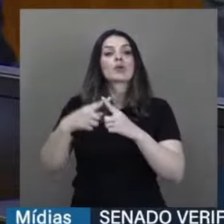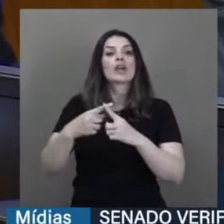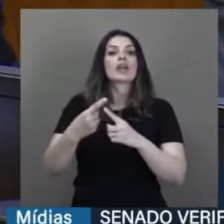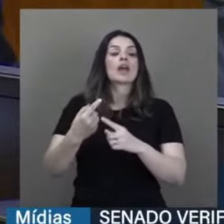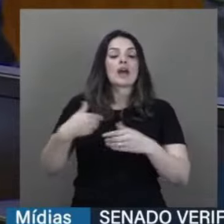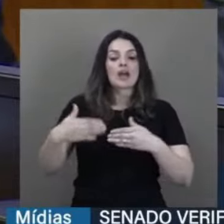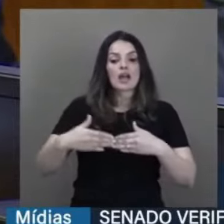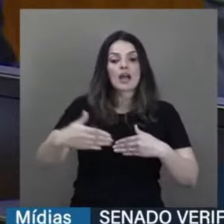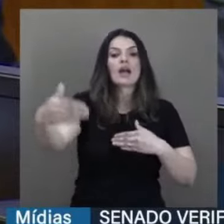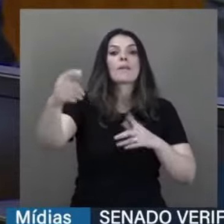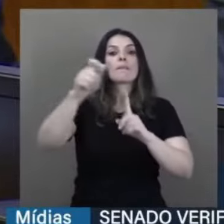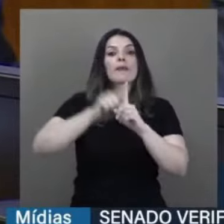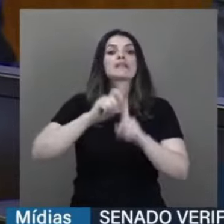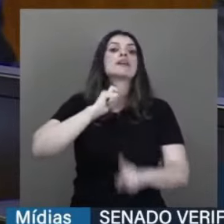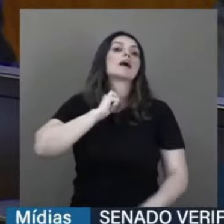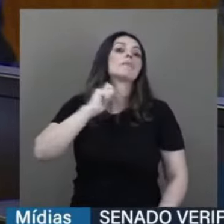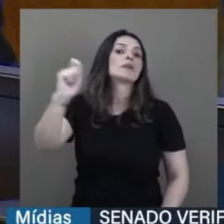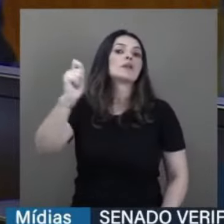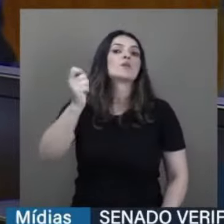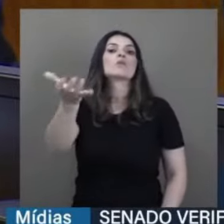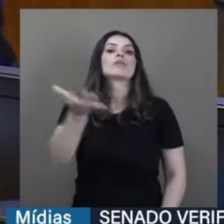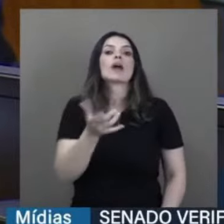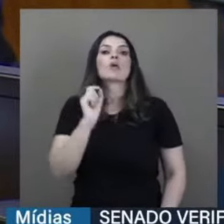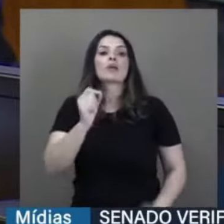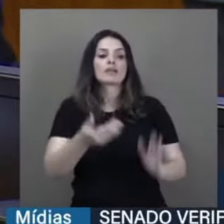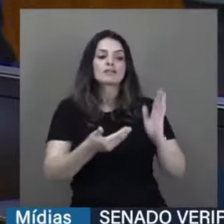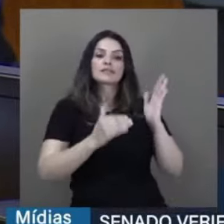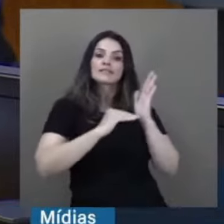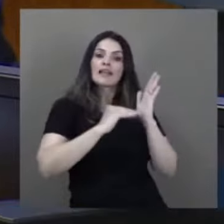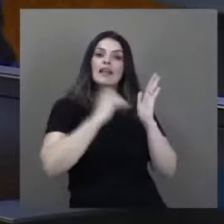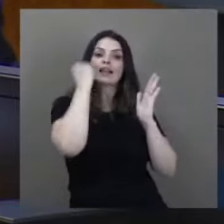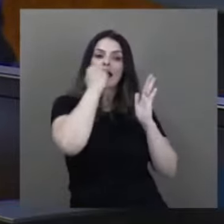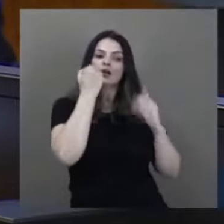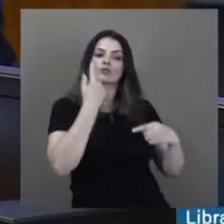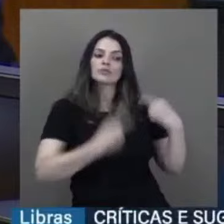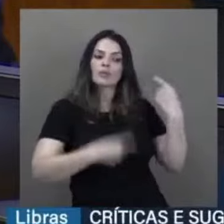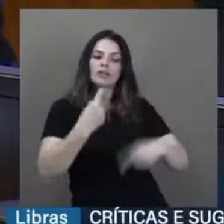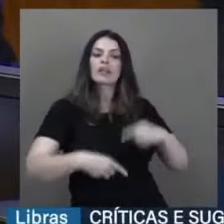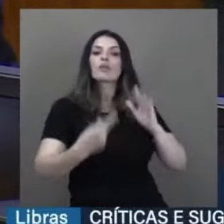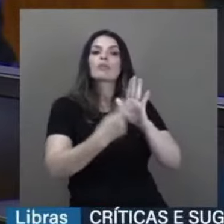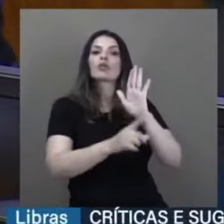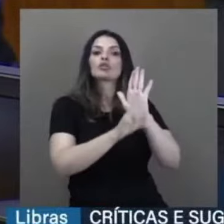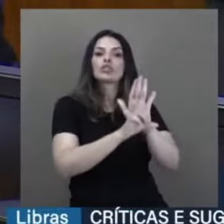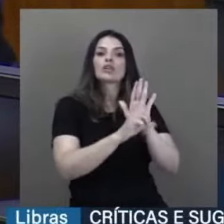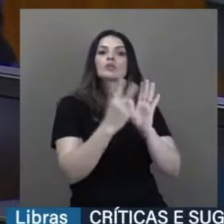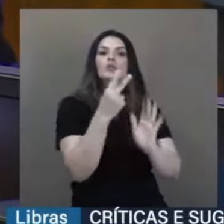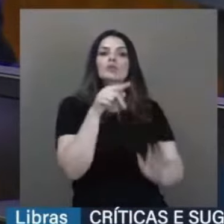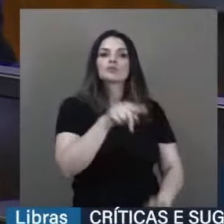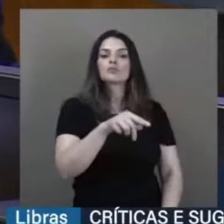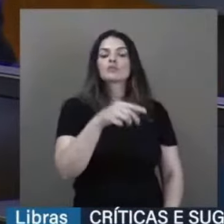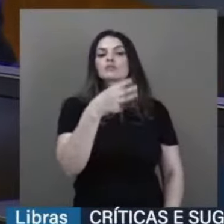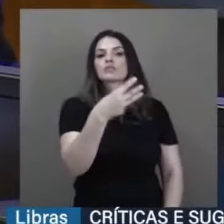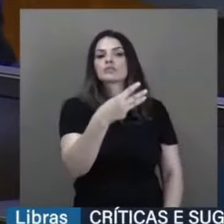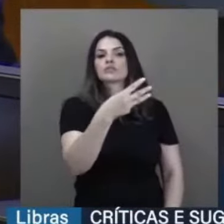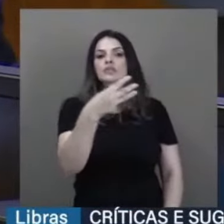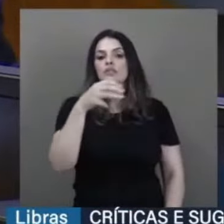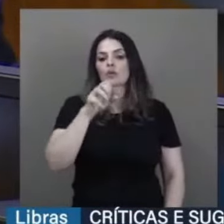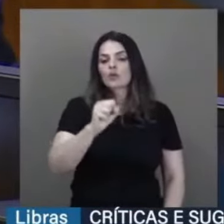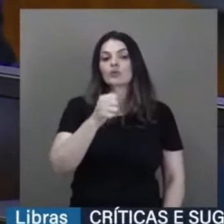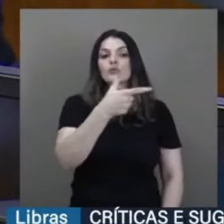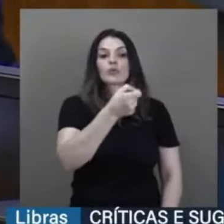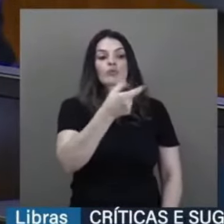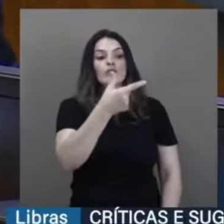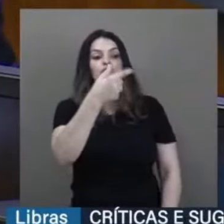corrente pretendemos apreciar no senado federal o projeto de lei número 2338 de